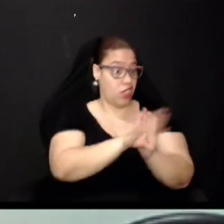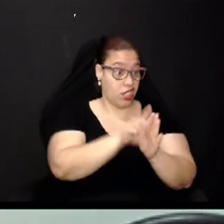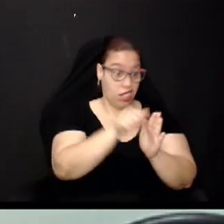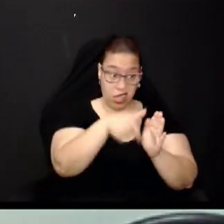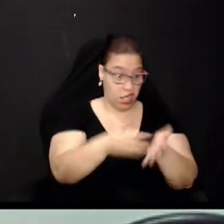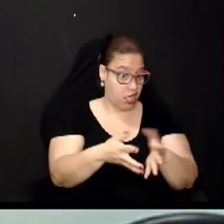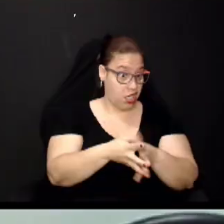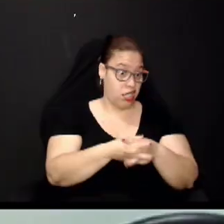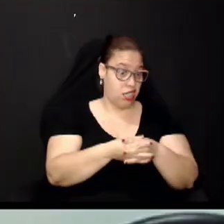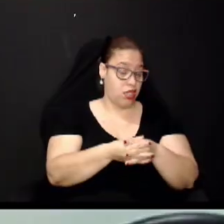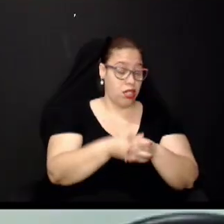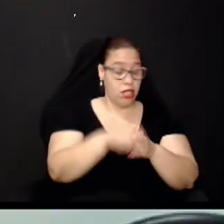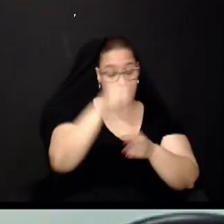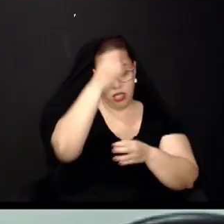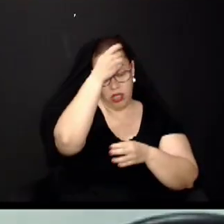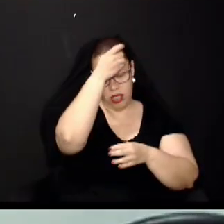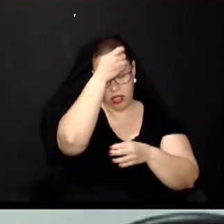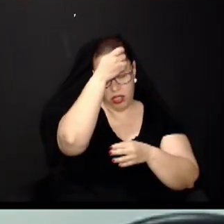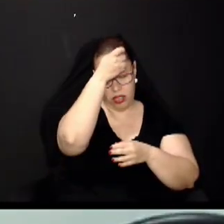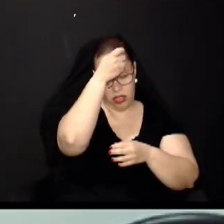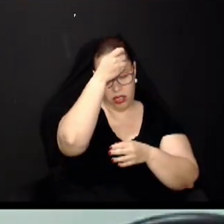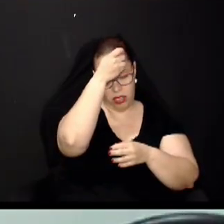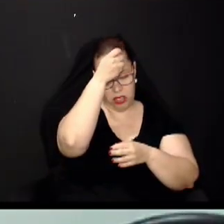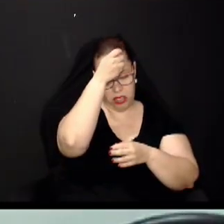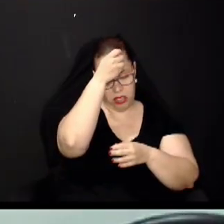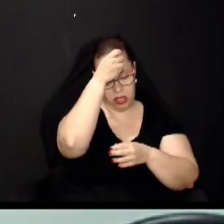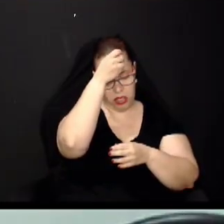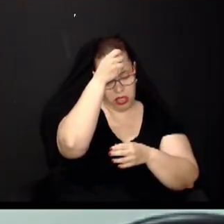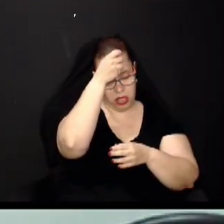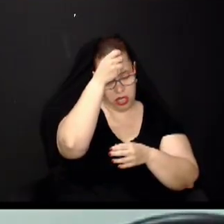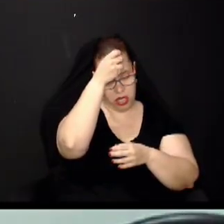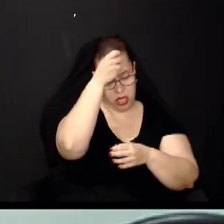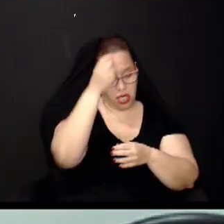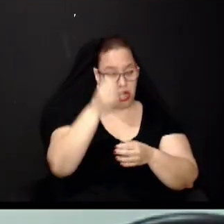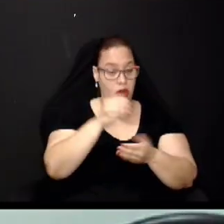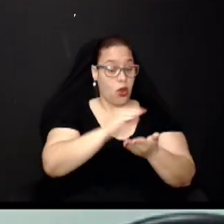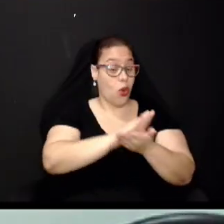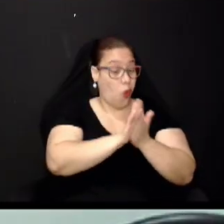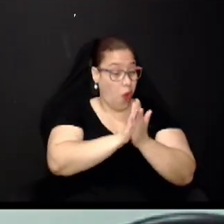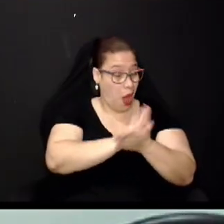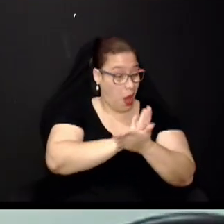porque muitas vezes o abuso,